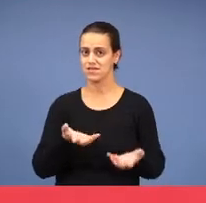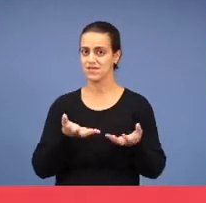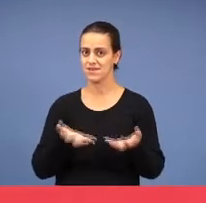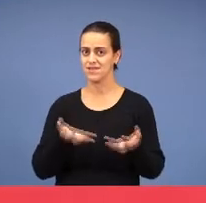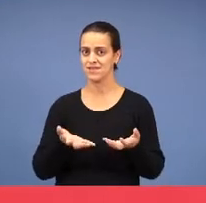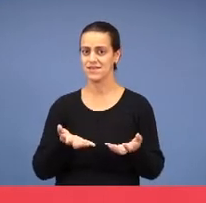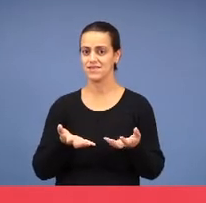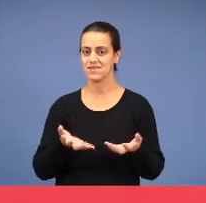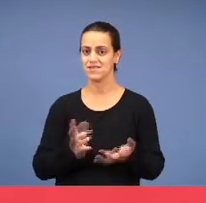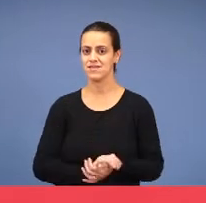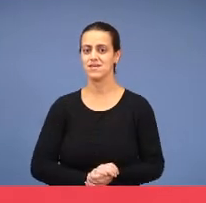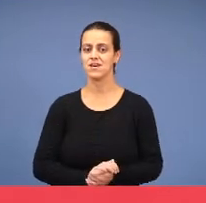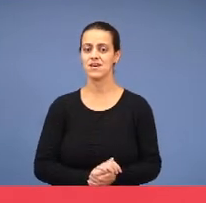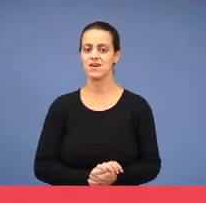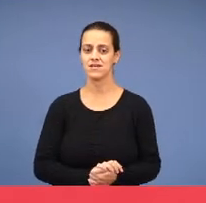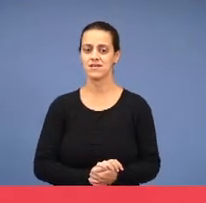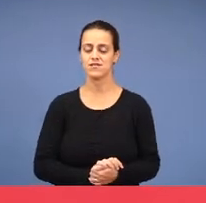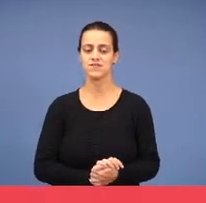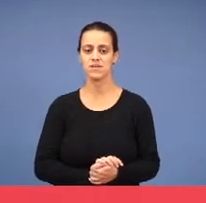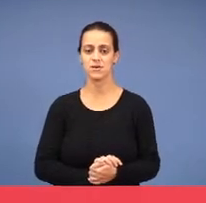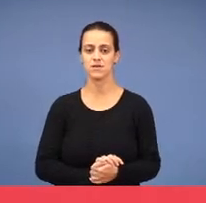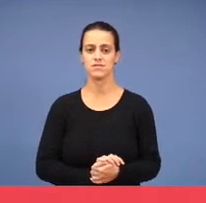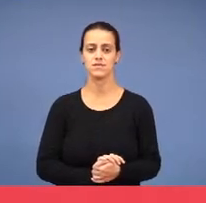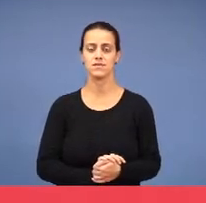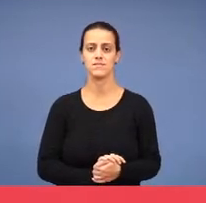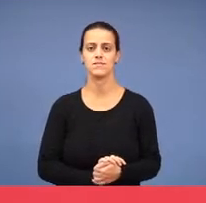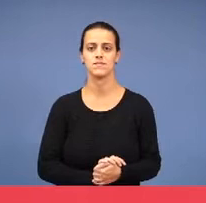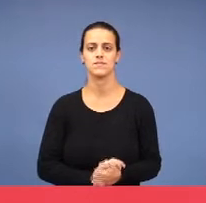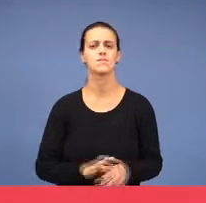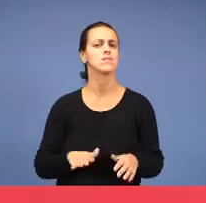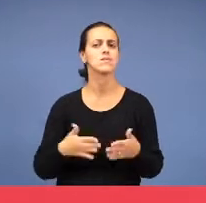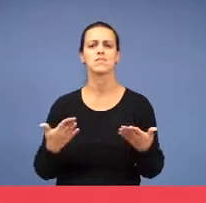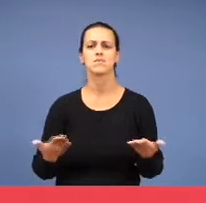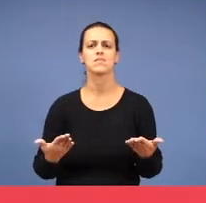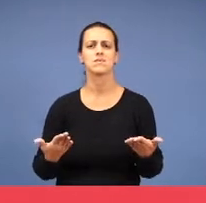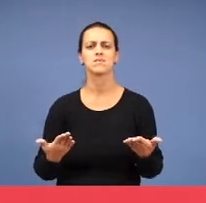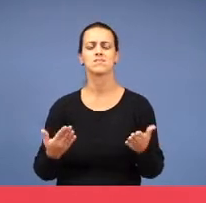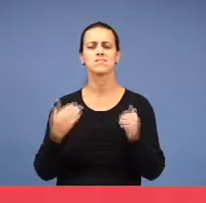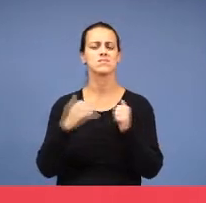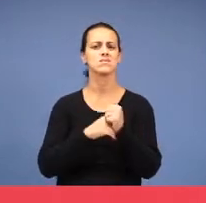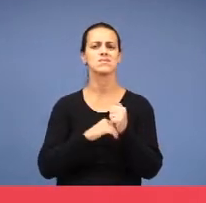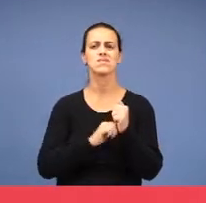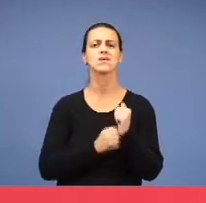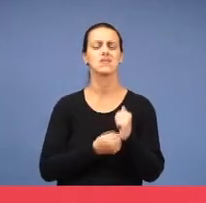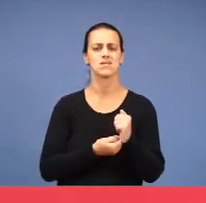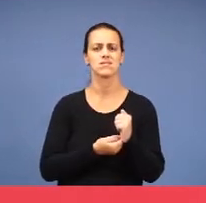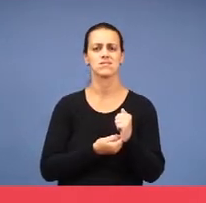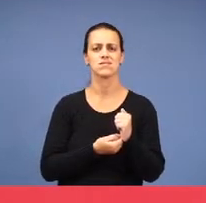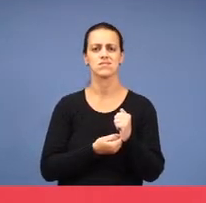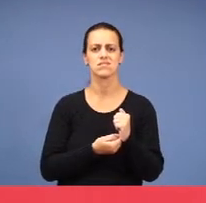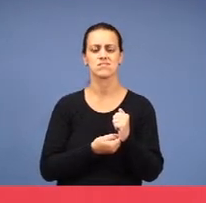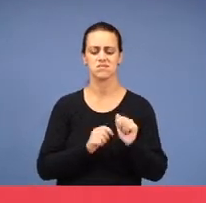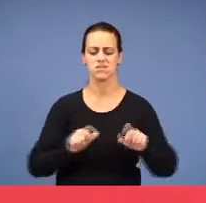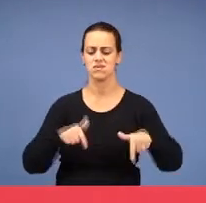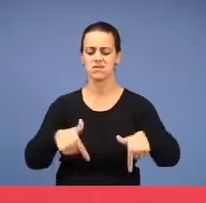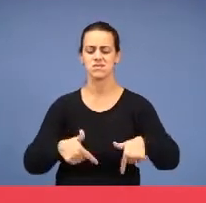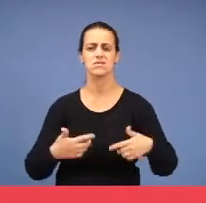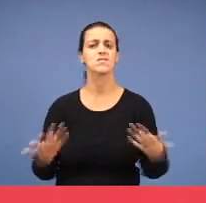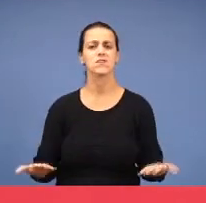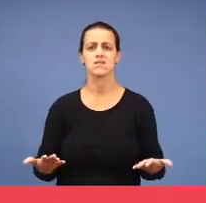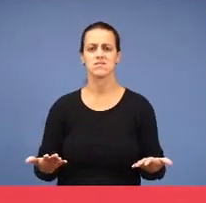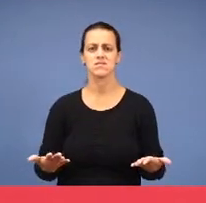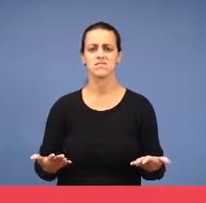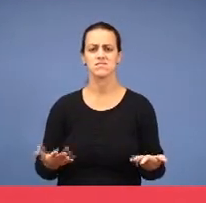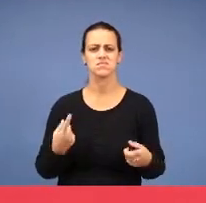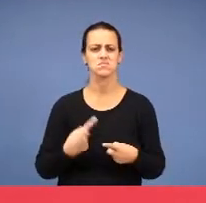Nós queremos saber o seguinte, primeiro, quais são os segredos dessa operação? Por que olhos